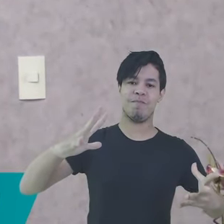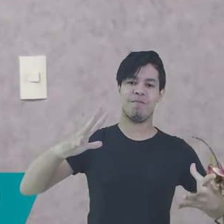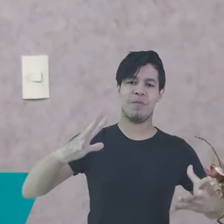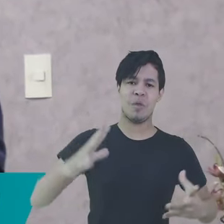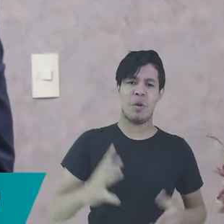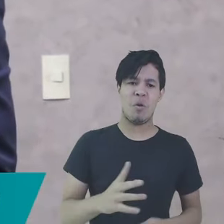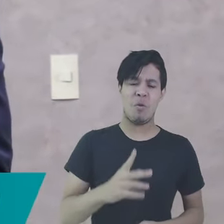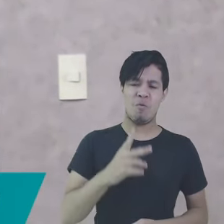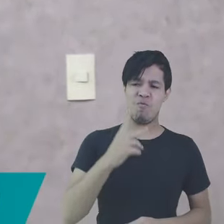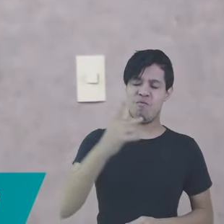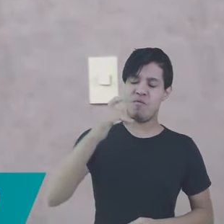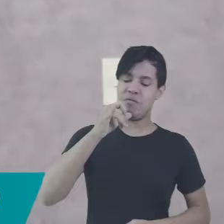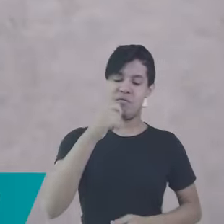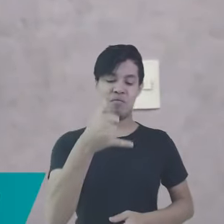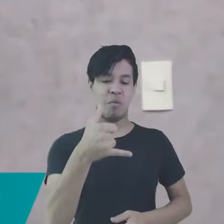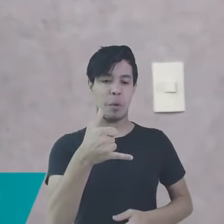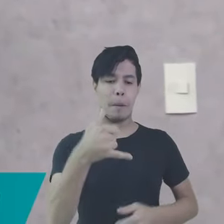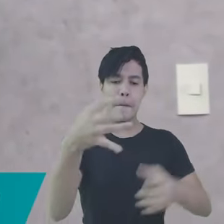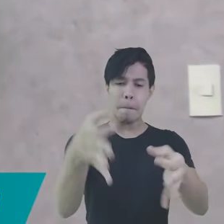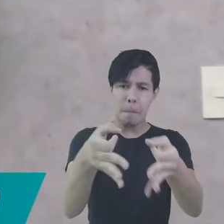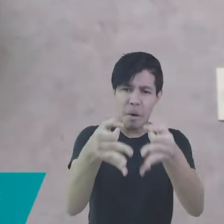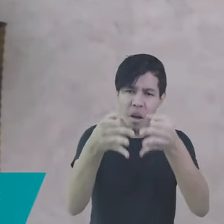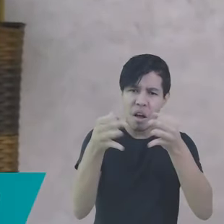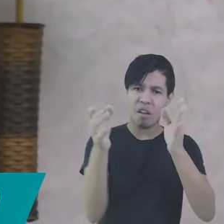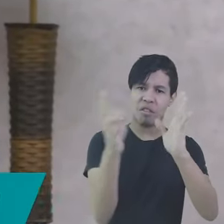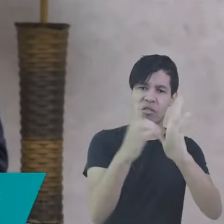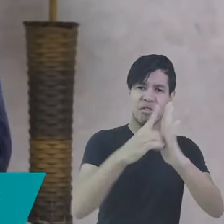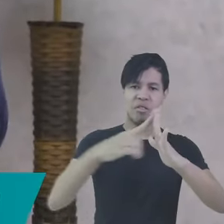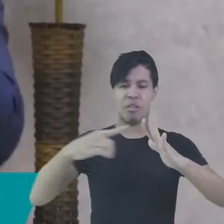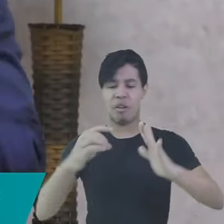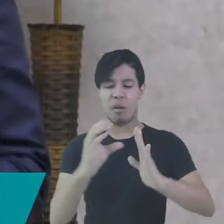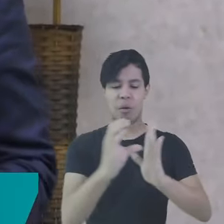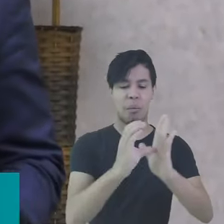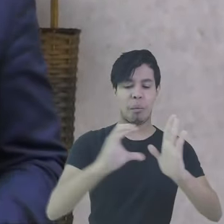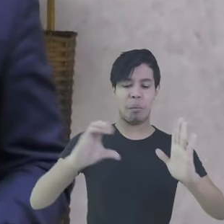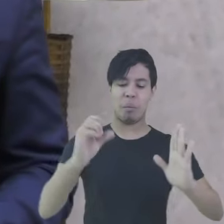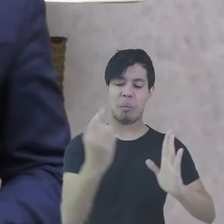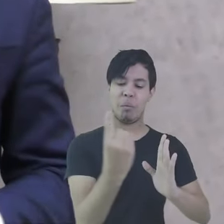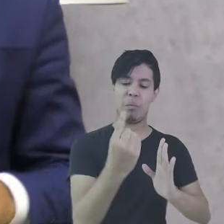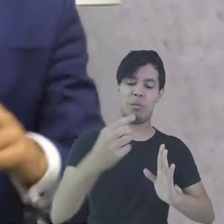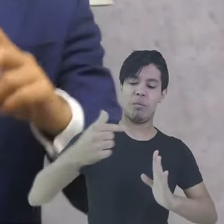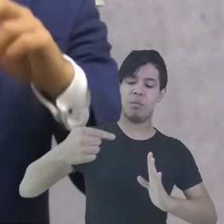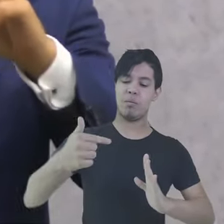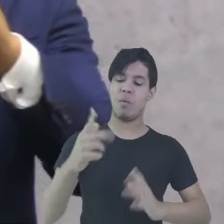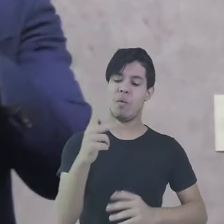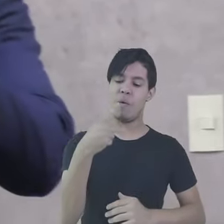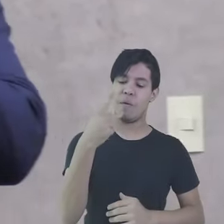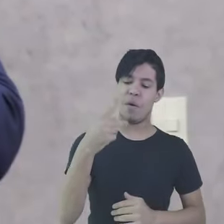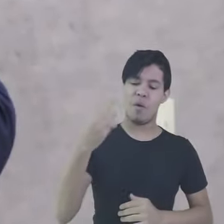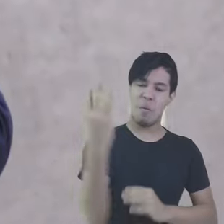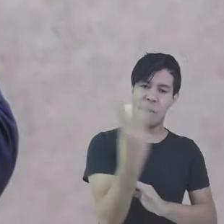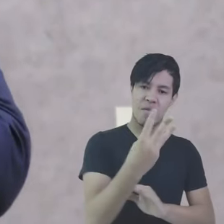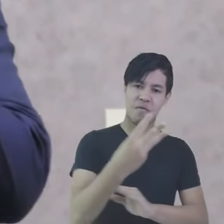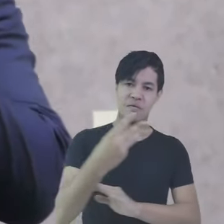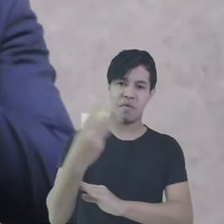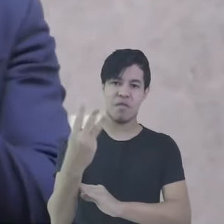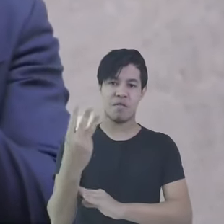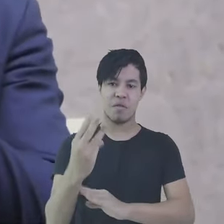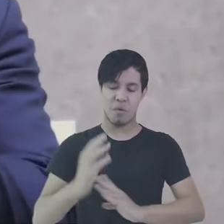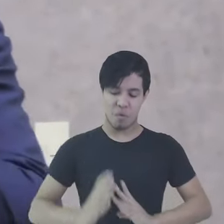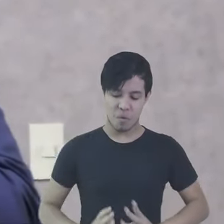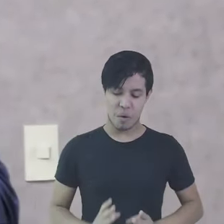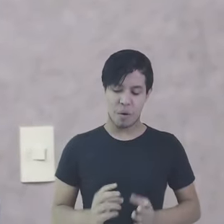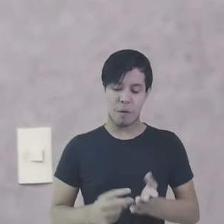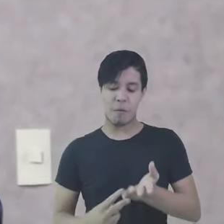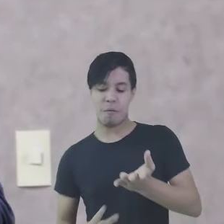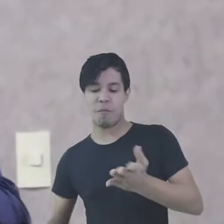falei. Note que Daniel, no capítulo 12, fala de uma terceira ressurreição. Nós aprendemos que a primeira ressurreição será para aqueles que